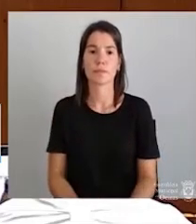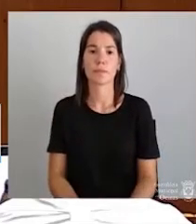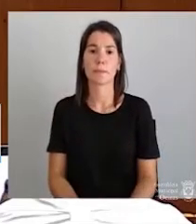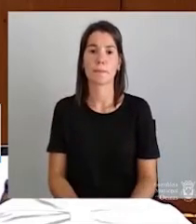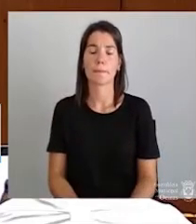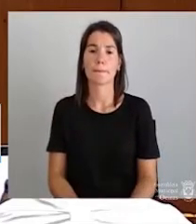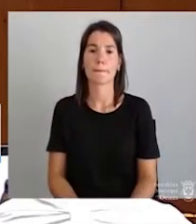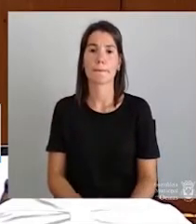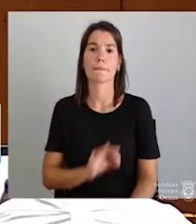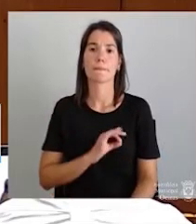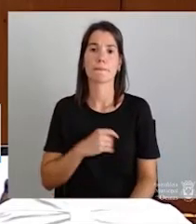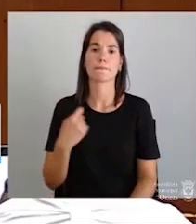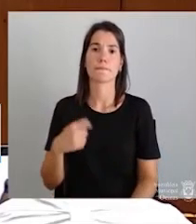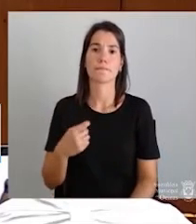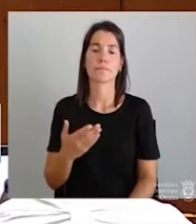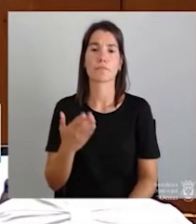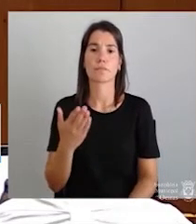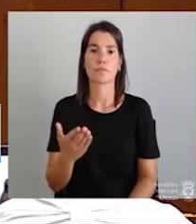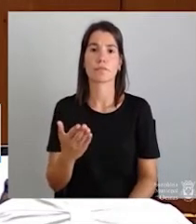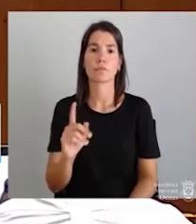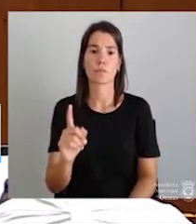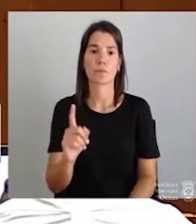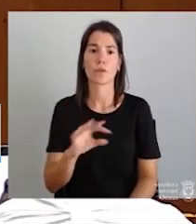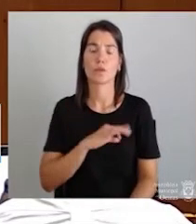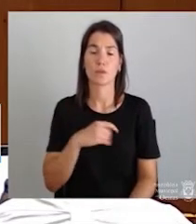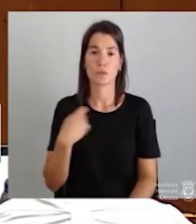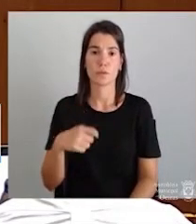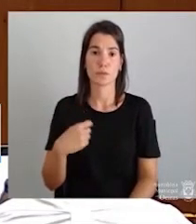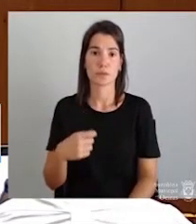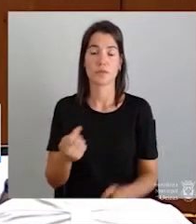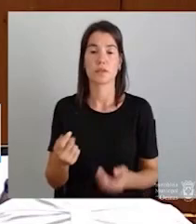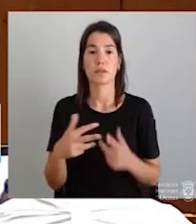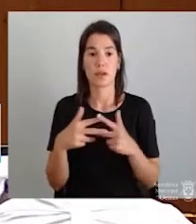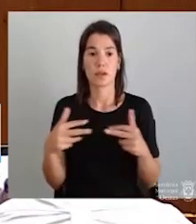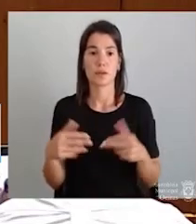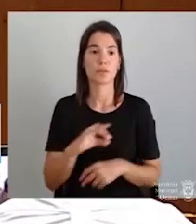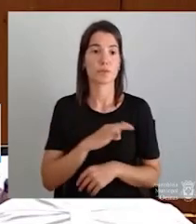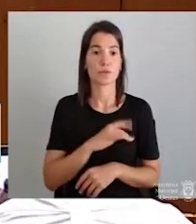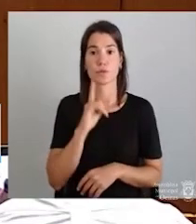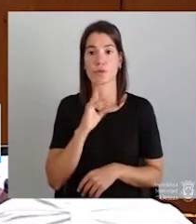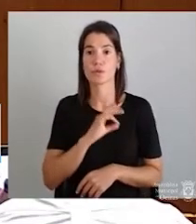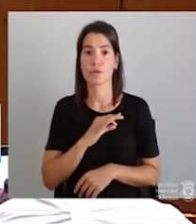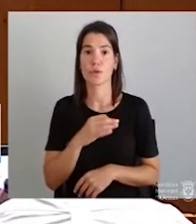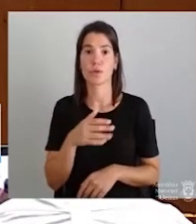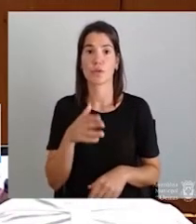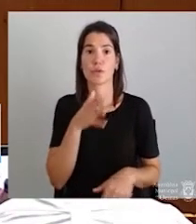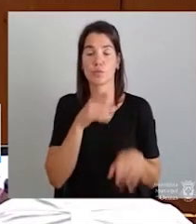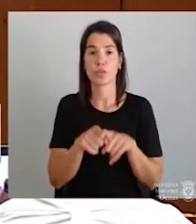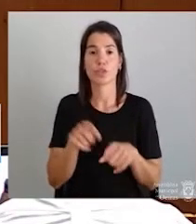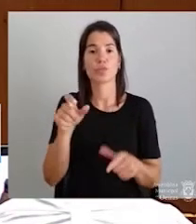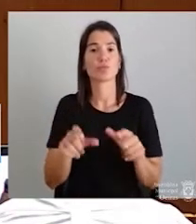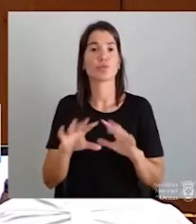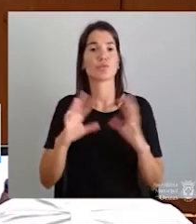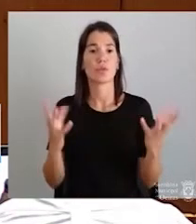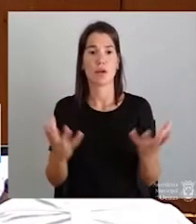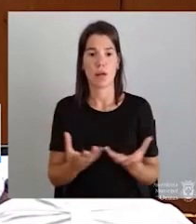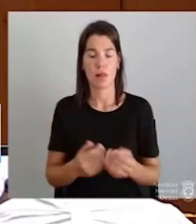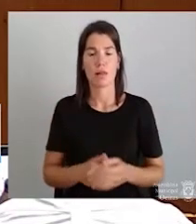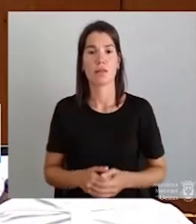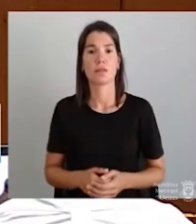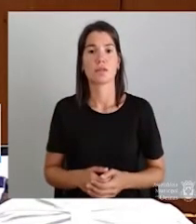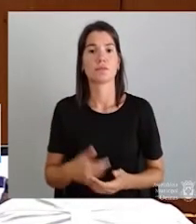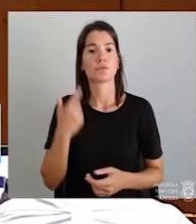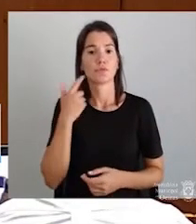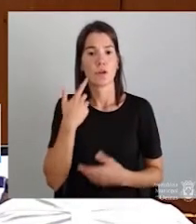Sr. Presidente de Exercício, Sr. Presidente Executivo, Sras. e Srs. Deputados, público em geral. Estamos hoje a discutir